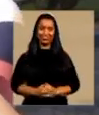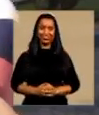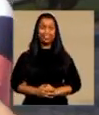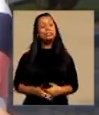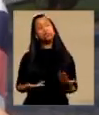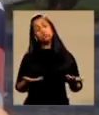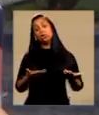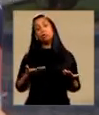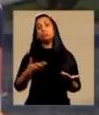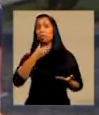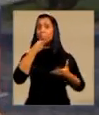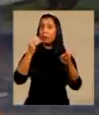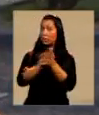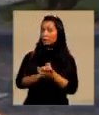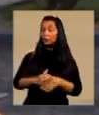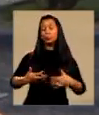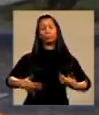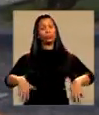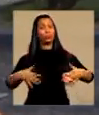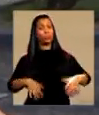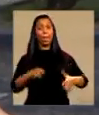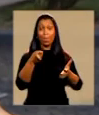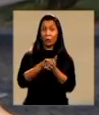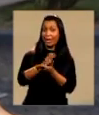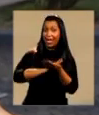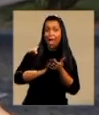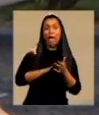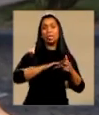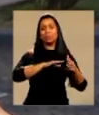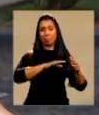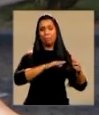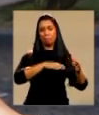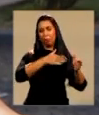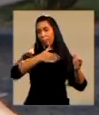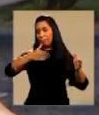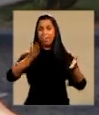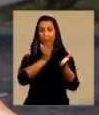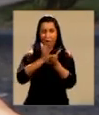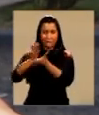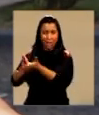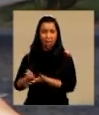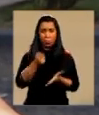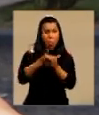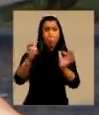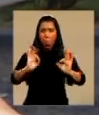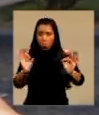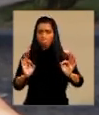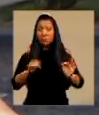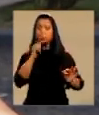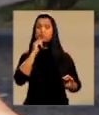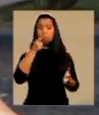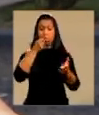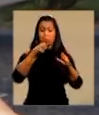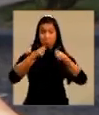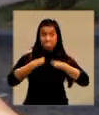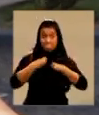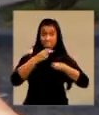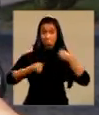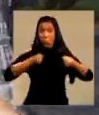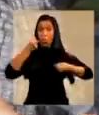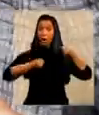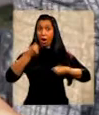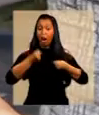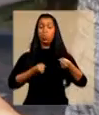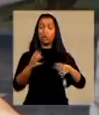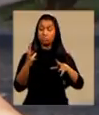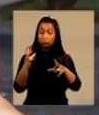né? Já o meu marido, ele nunca comprou nada a prazo, cartão de crédito, nada. Se ele me deu o carro uma vez, Dia das Mães,